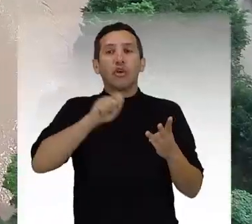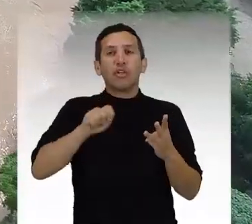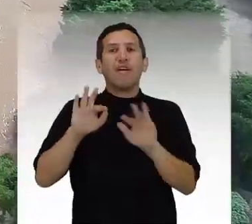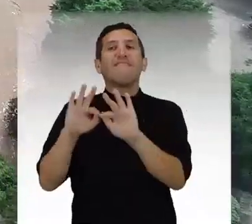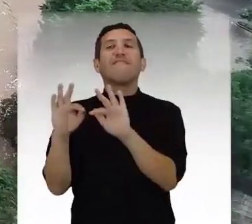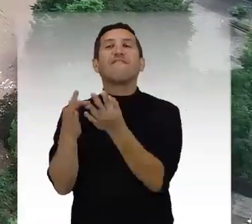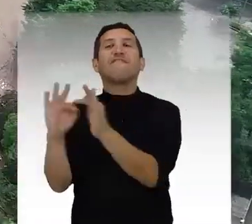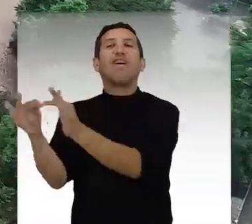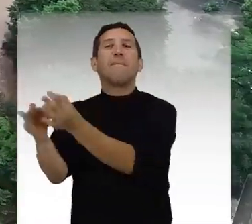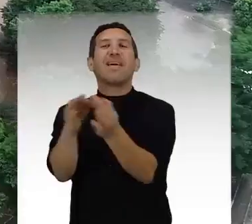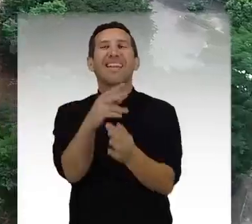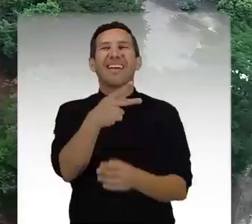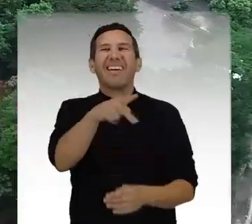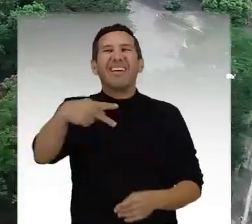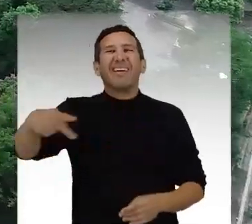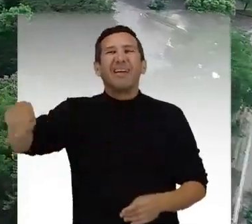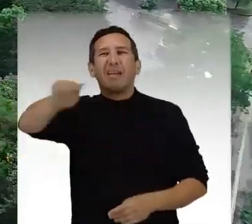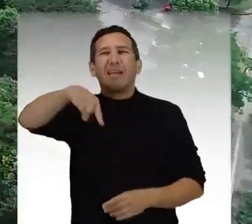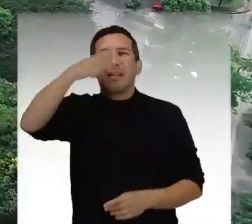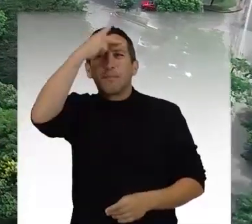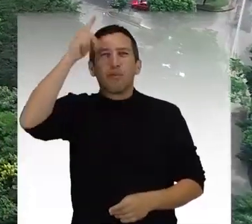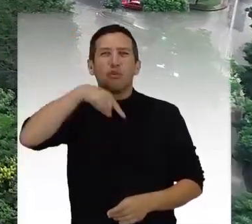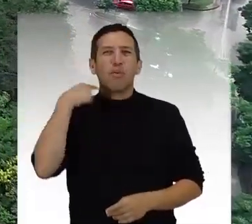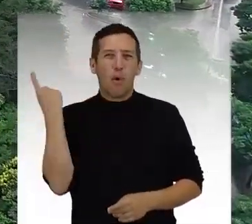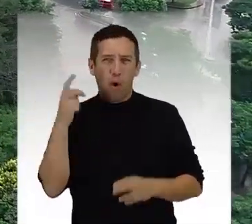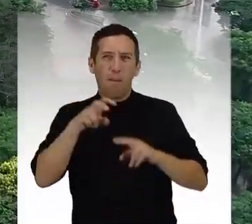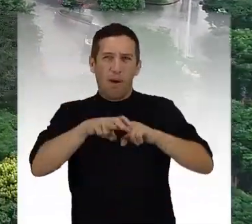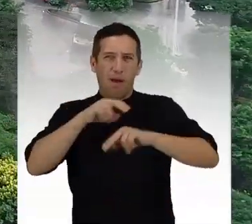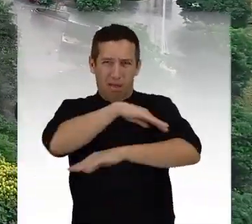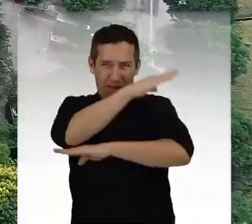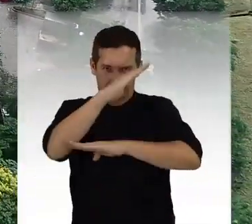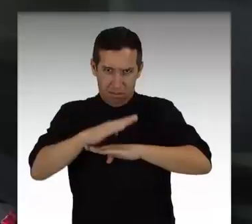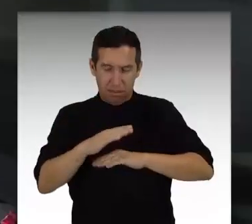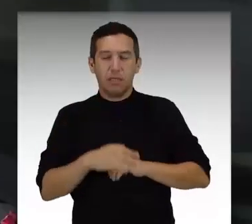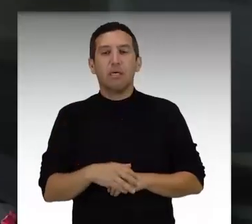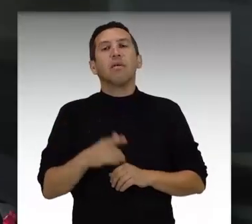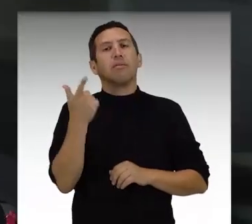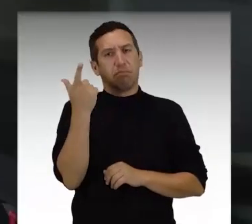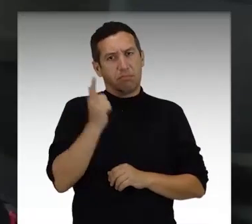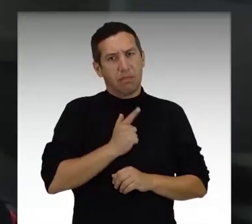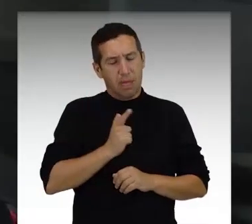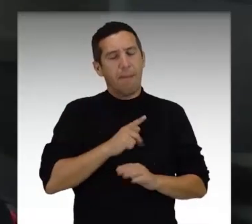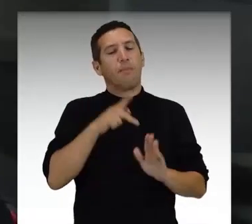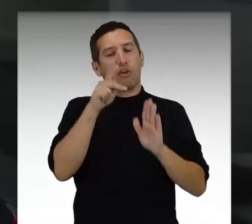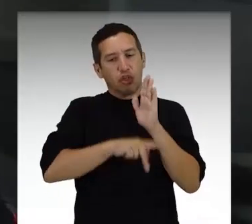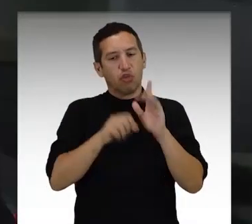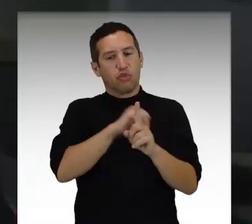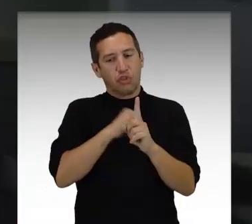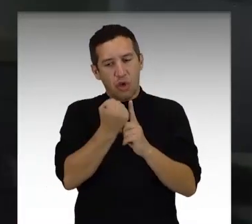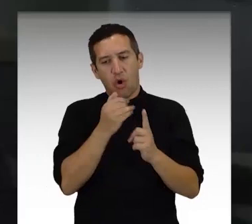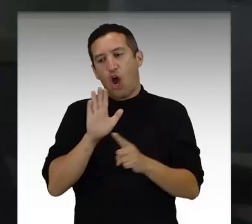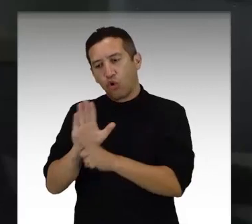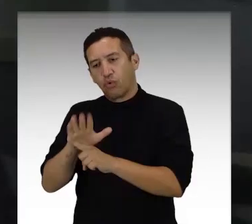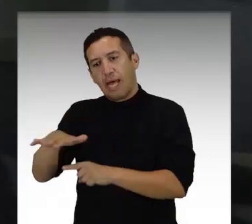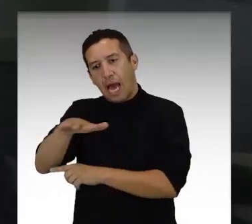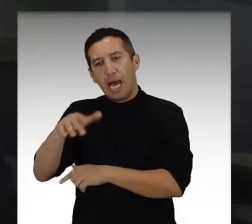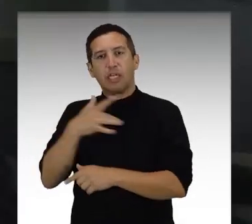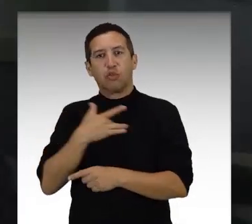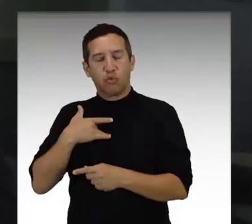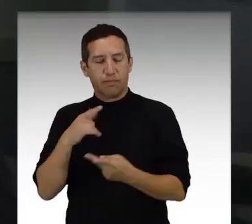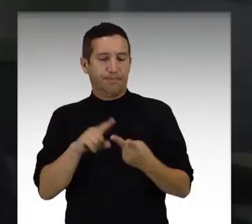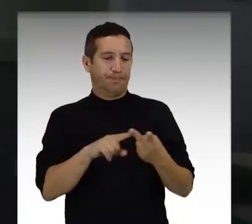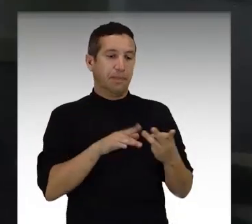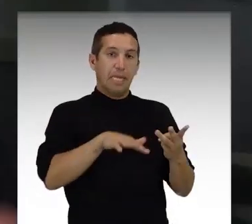a AGU e a Associação dos Familiares e Vítimas do Desastre. Então nós recebemos projetos